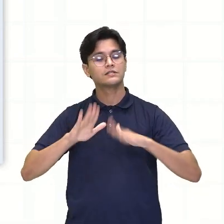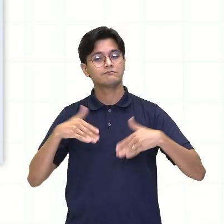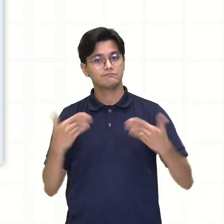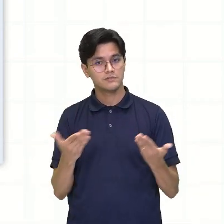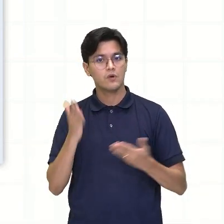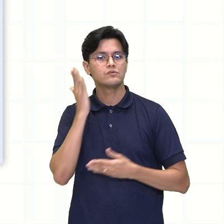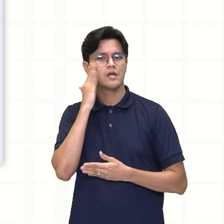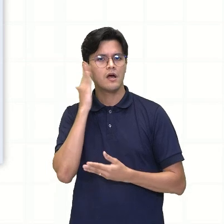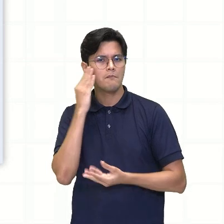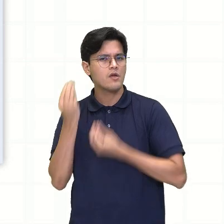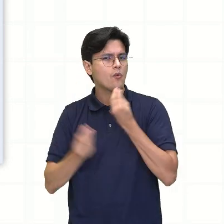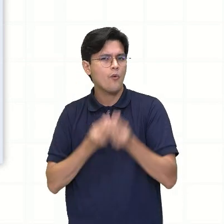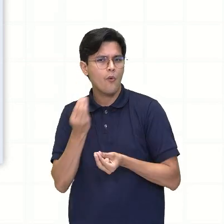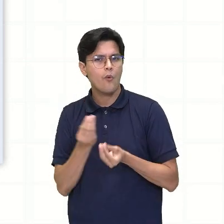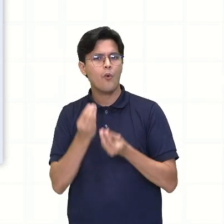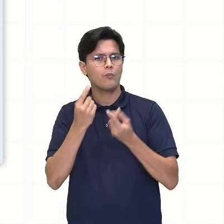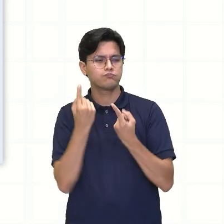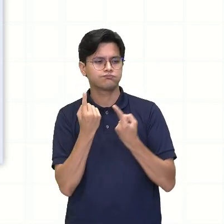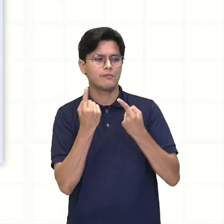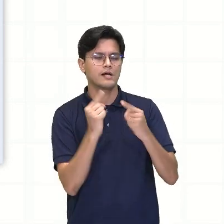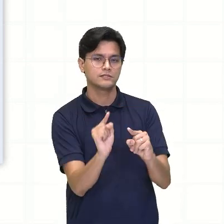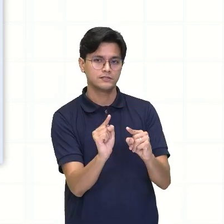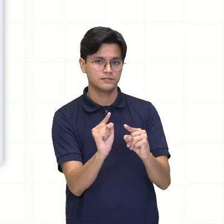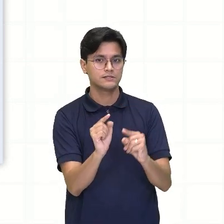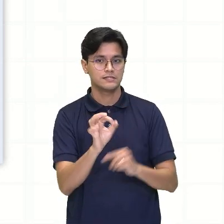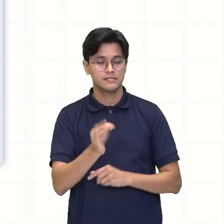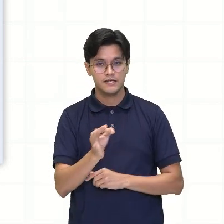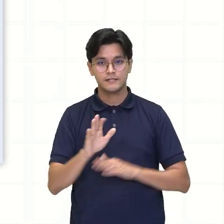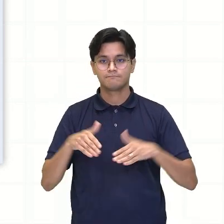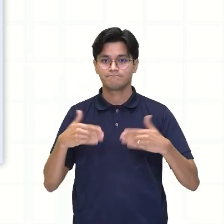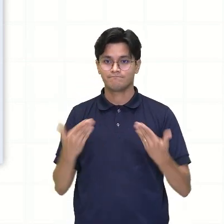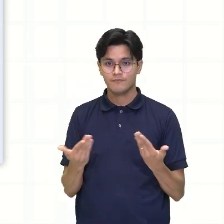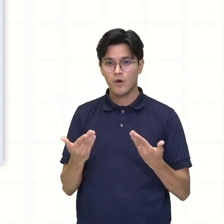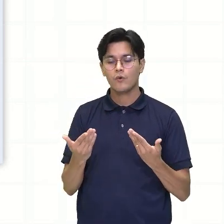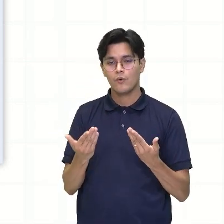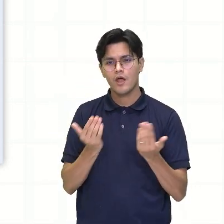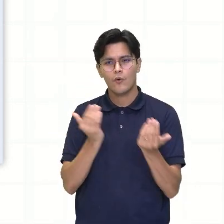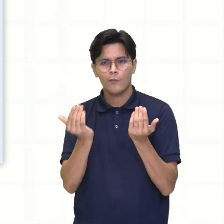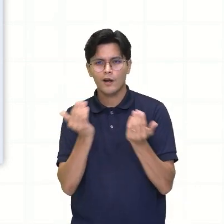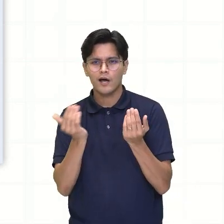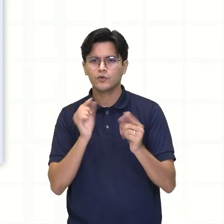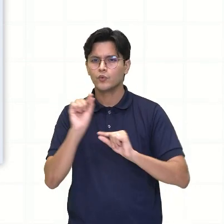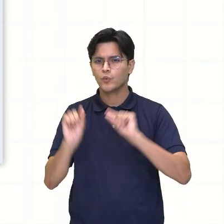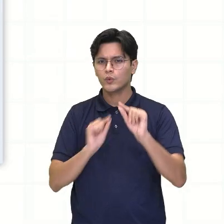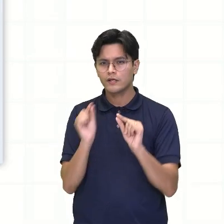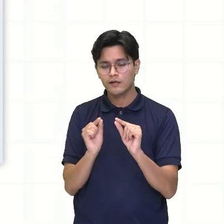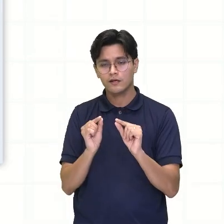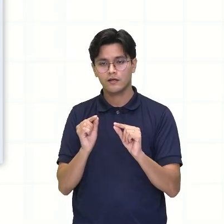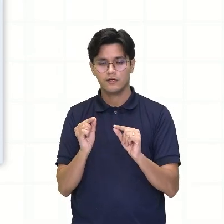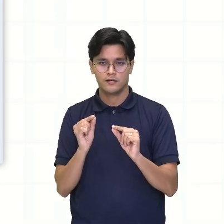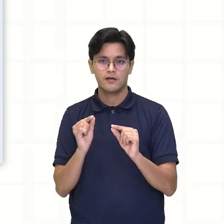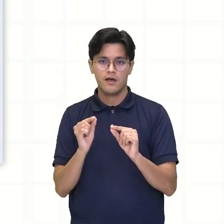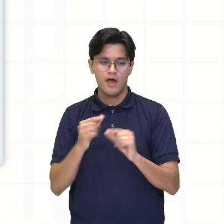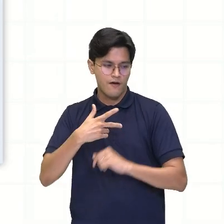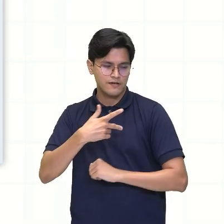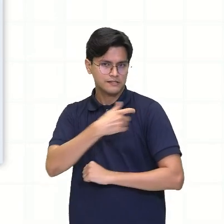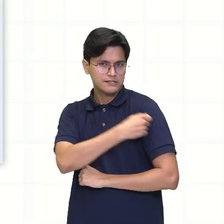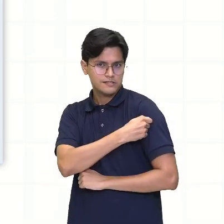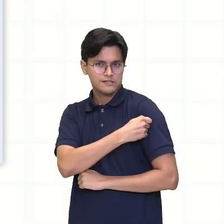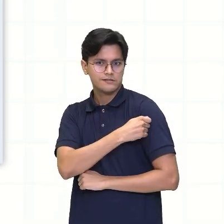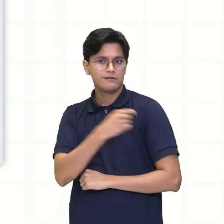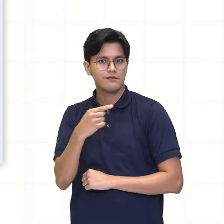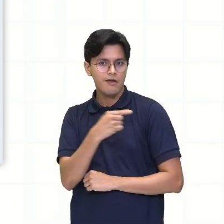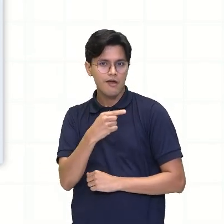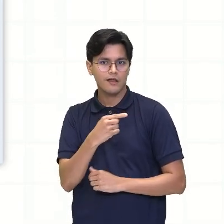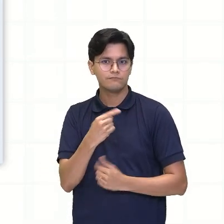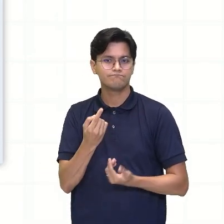com aquele micro-organismo. A vacina treina, então, o nosso corpo para que ele seja capaz de reconhecer o patógeno.